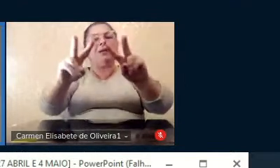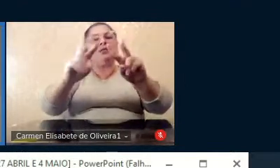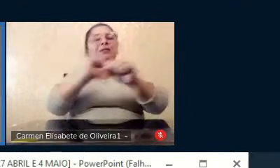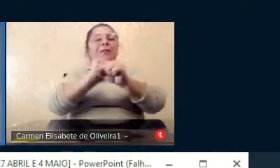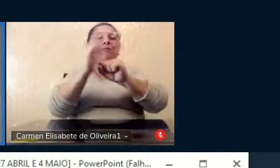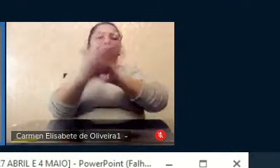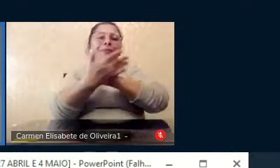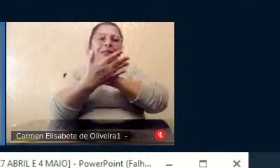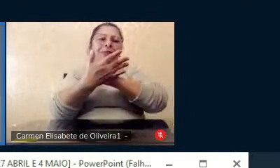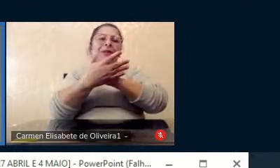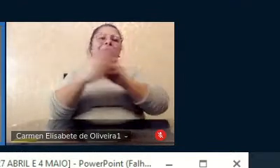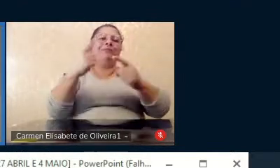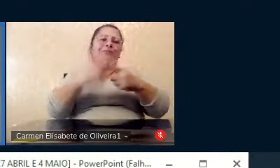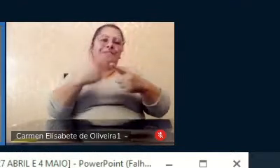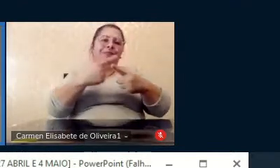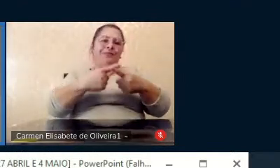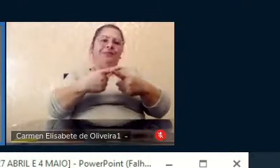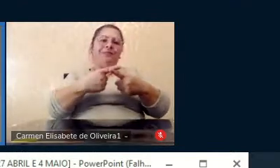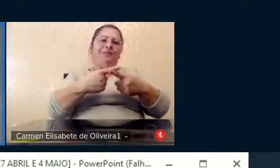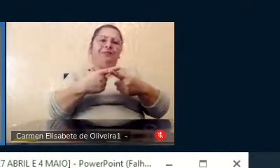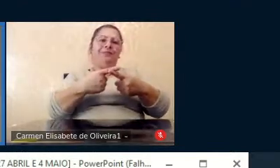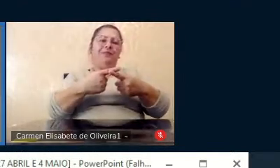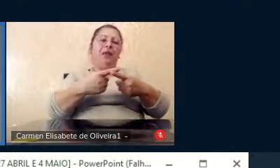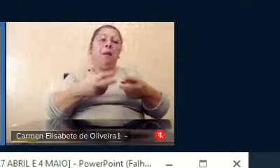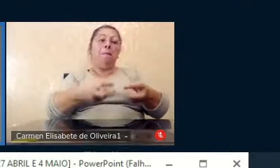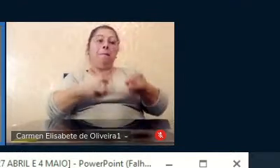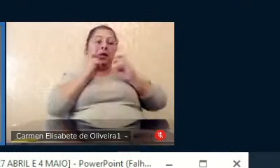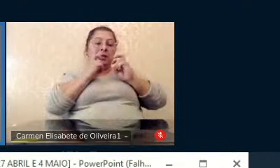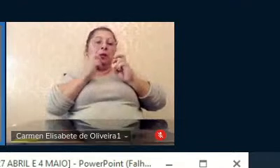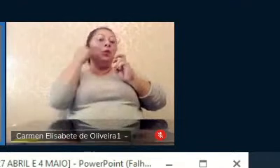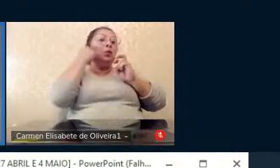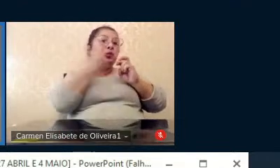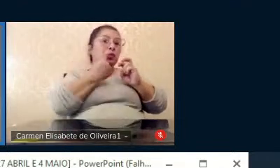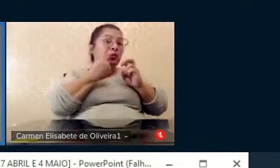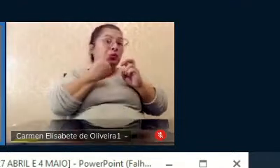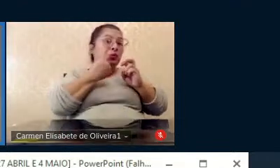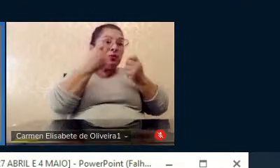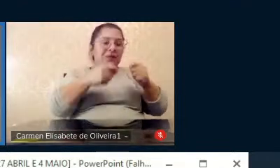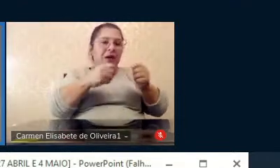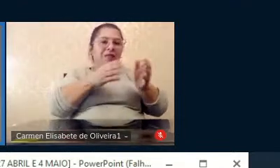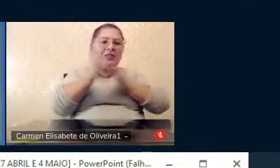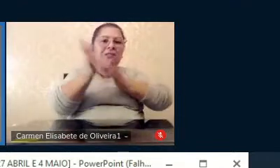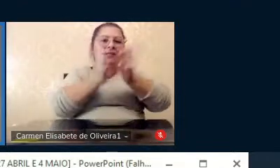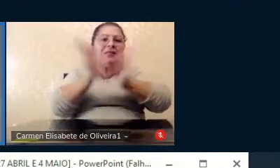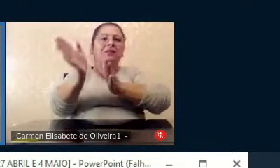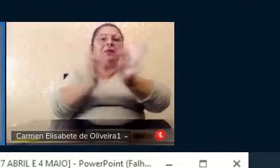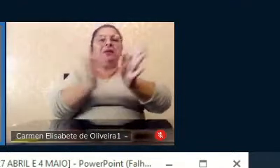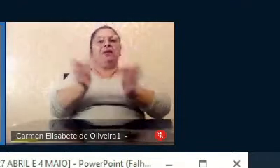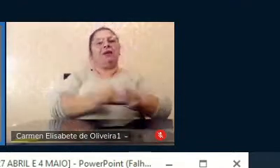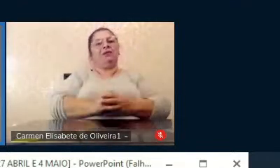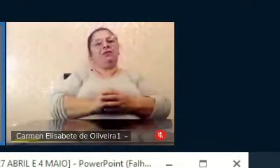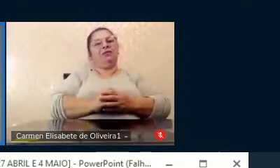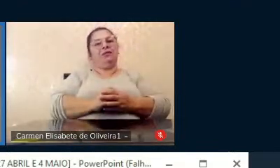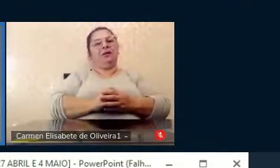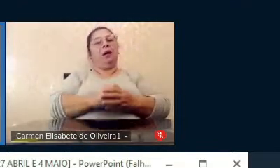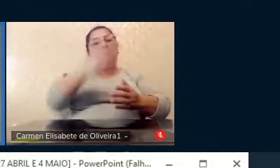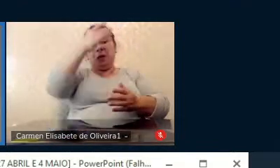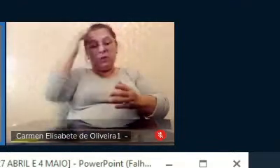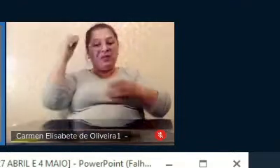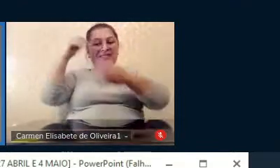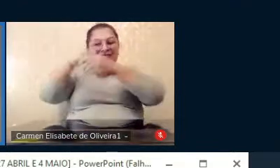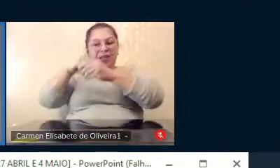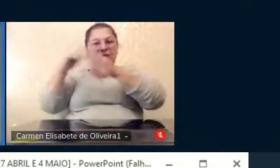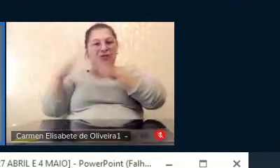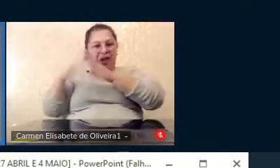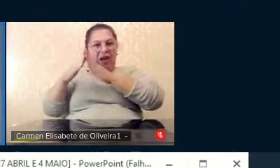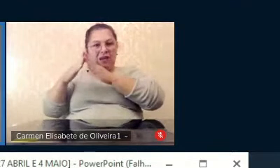pandemia, porque aí eles perceberam que os surdos também precisavam dessa acessibilidade, como as pessoas estavam cerradas em casa,